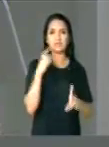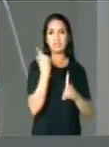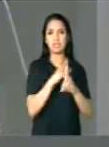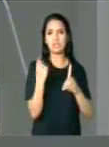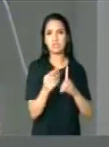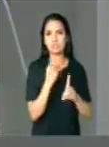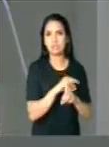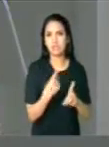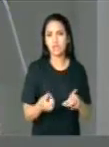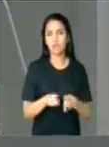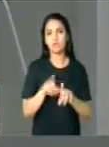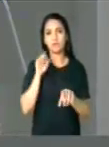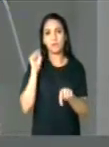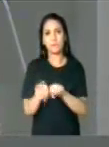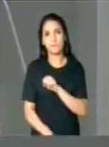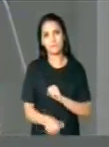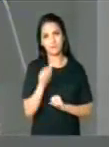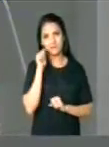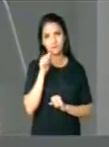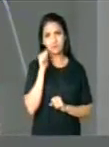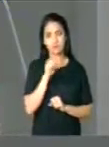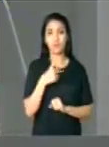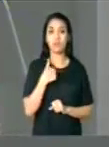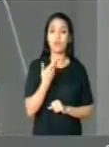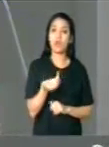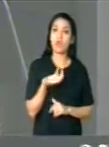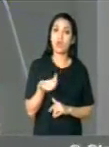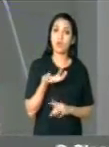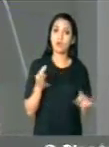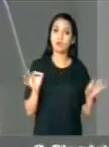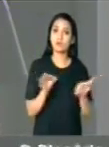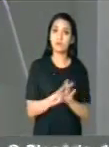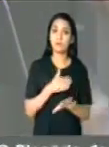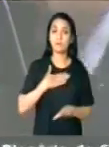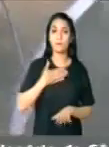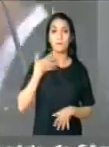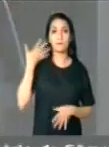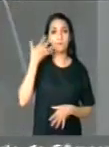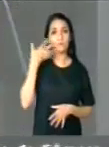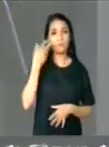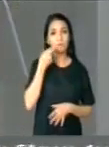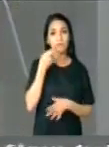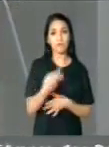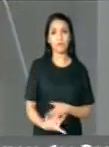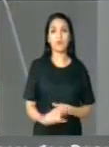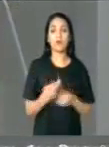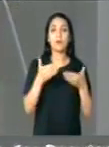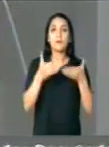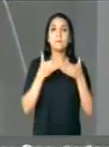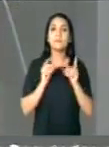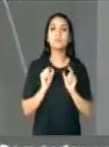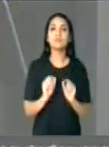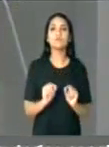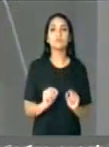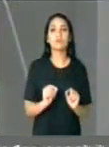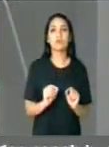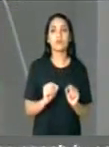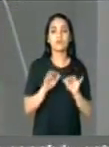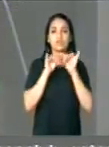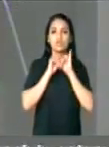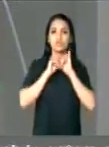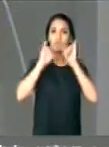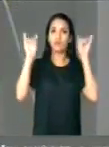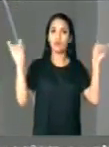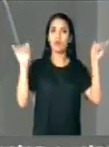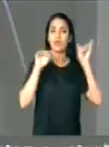femininos. Gostaria, senhor presidente, de concluir esse meu pronunciamento pedindo que ele fosse